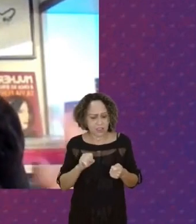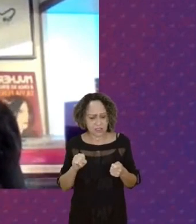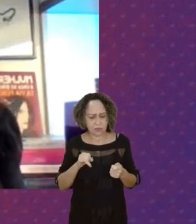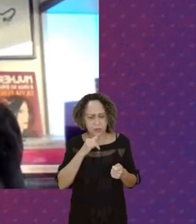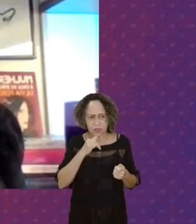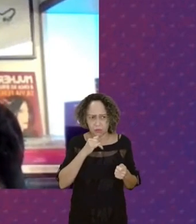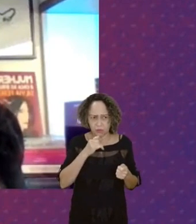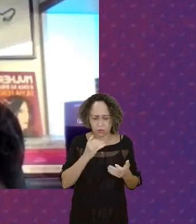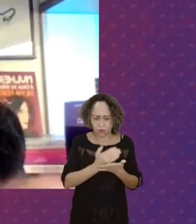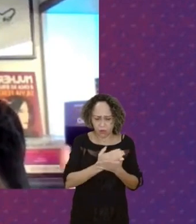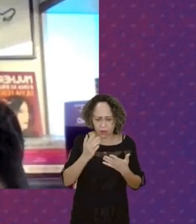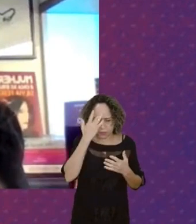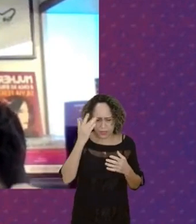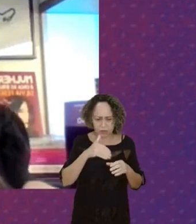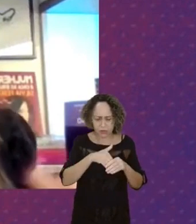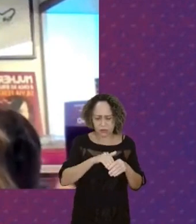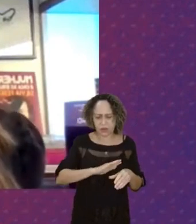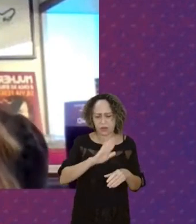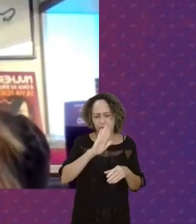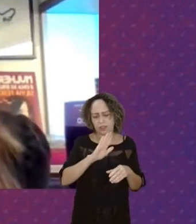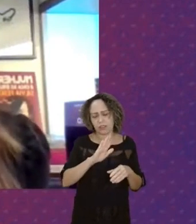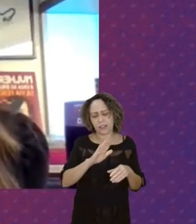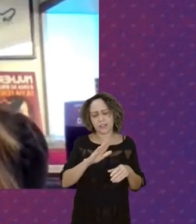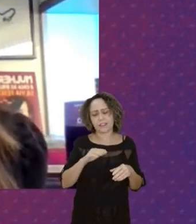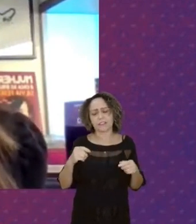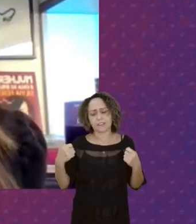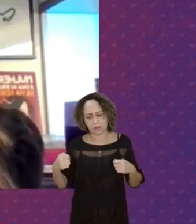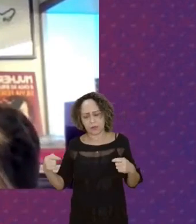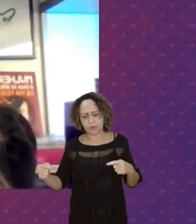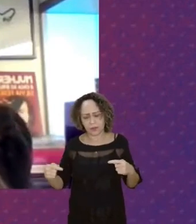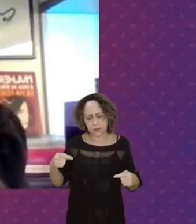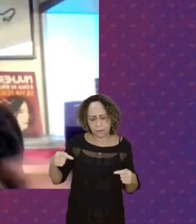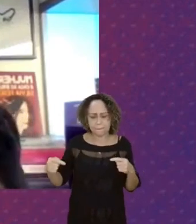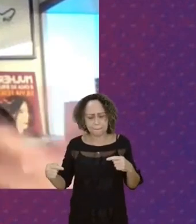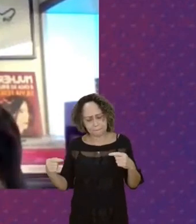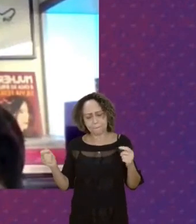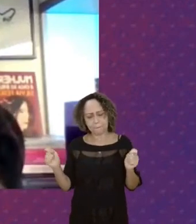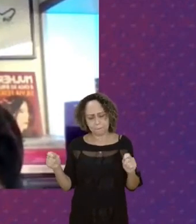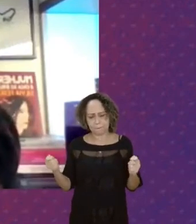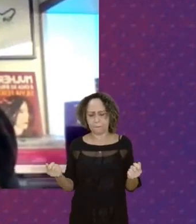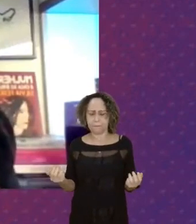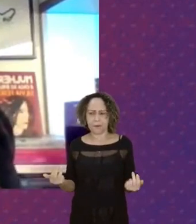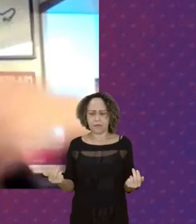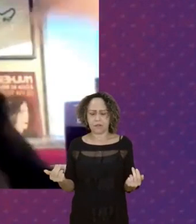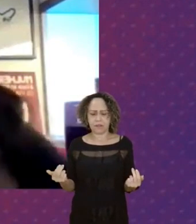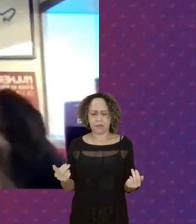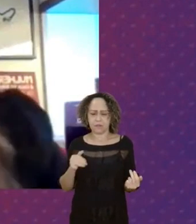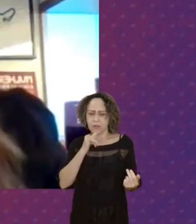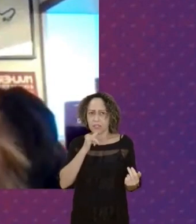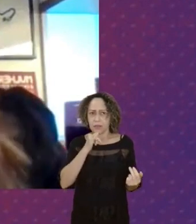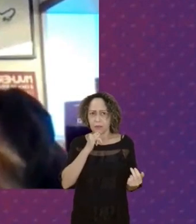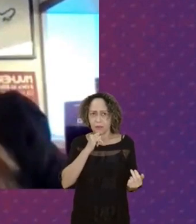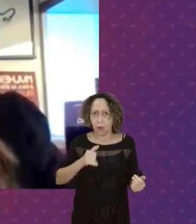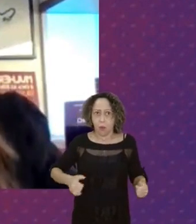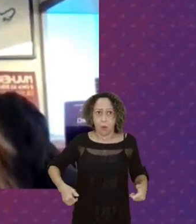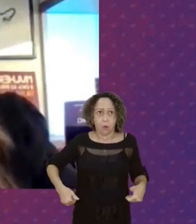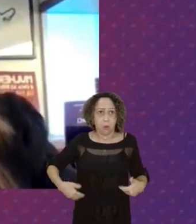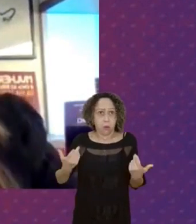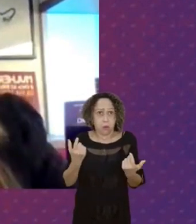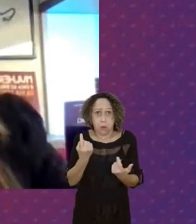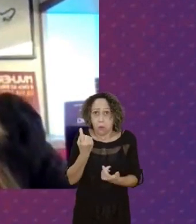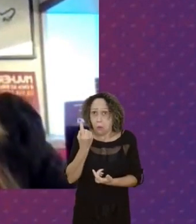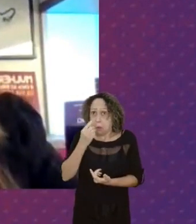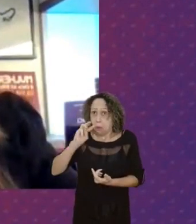que seja pré-candidata, também pudesse arcar, né? Então, por exemplo, você não pode gastar 1 milhão na pré-campanha,